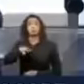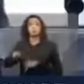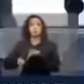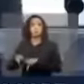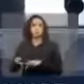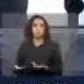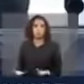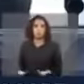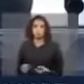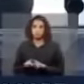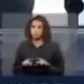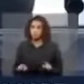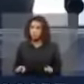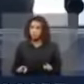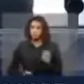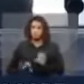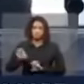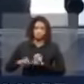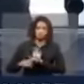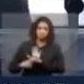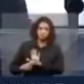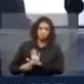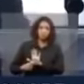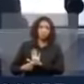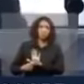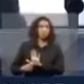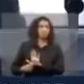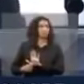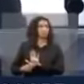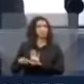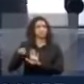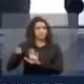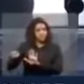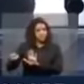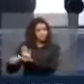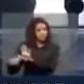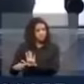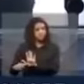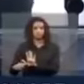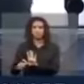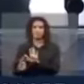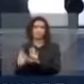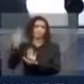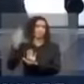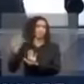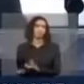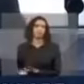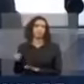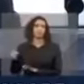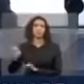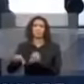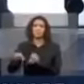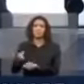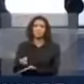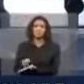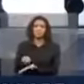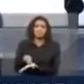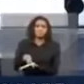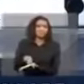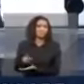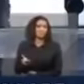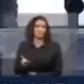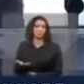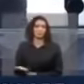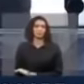entanto, os números apresentados são falaciosos, os dados são inconsistentes,